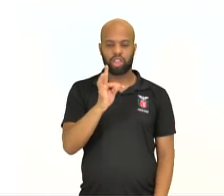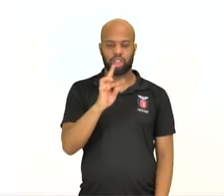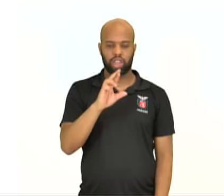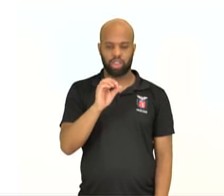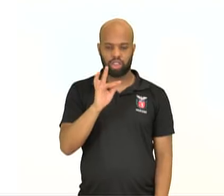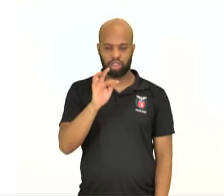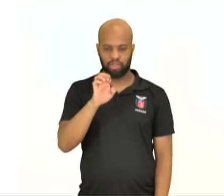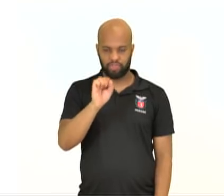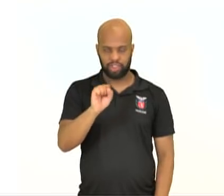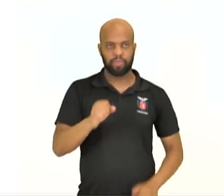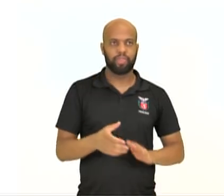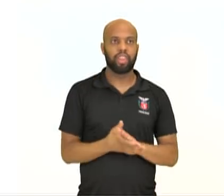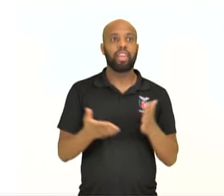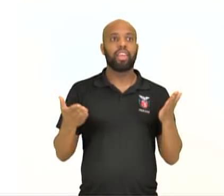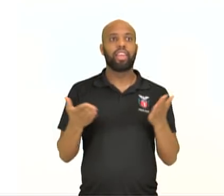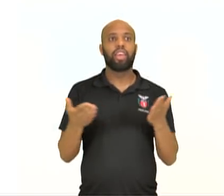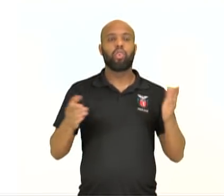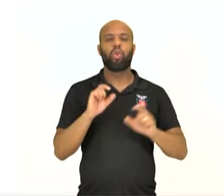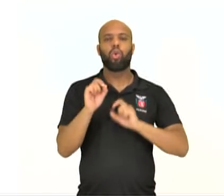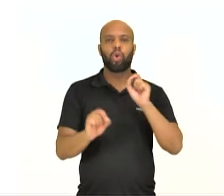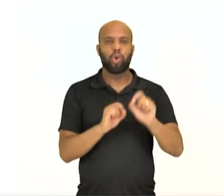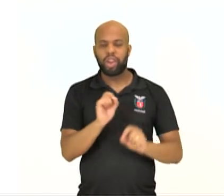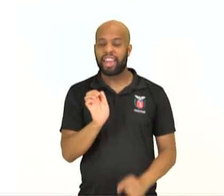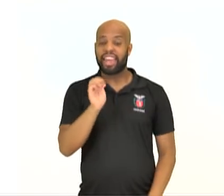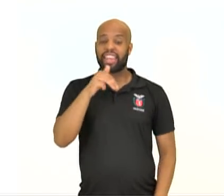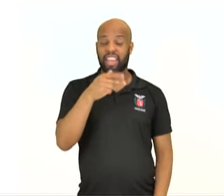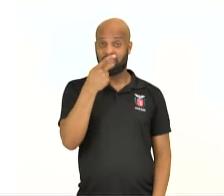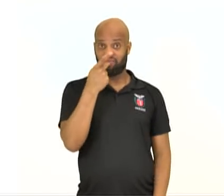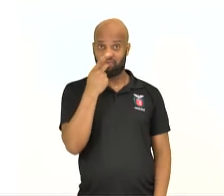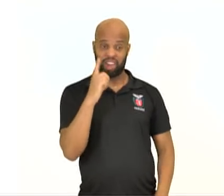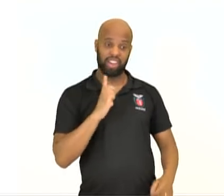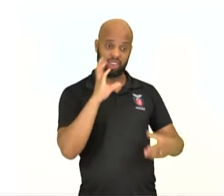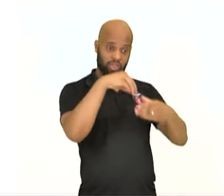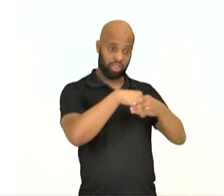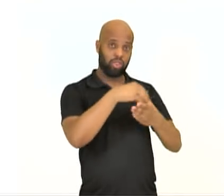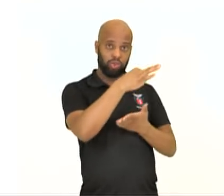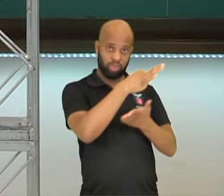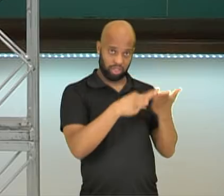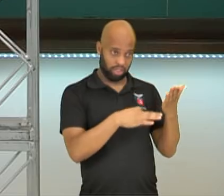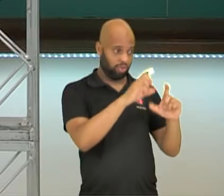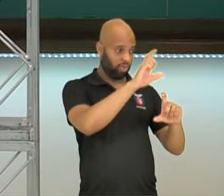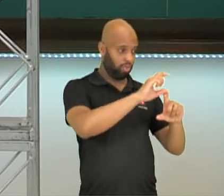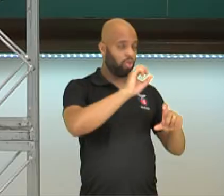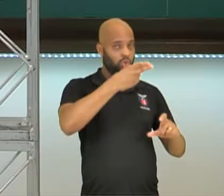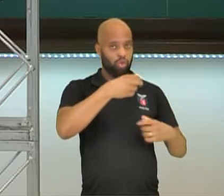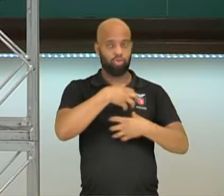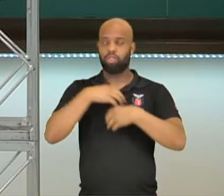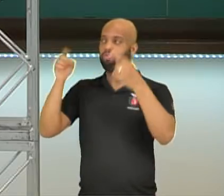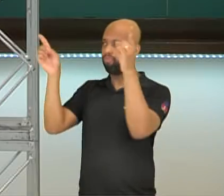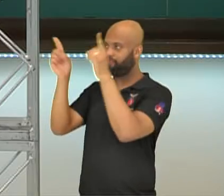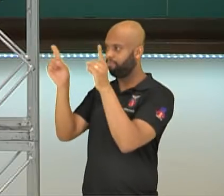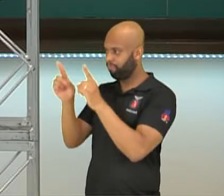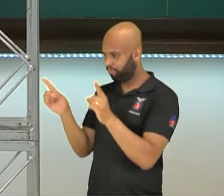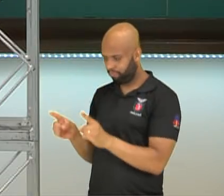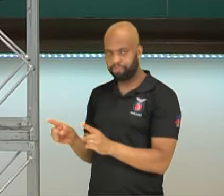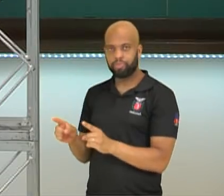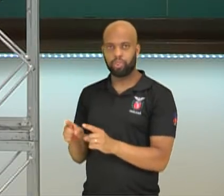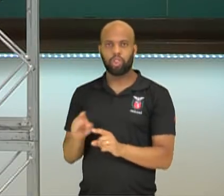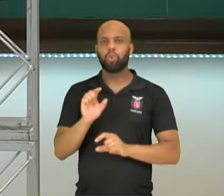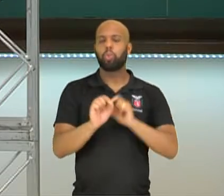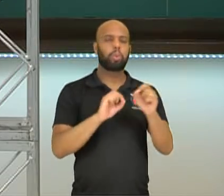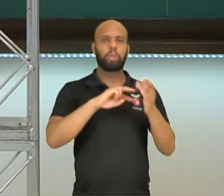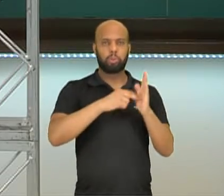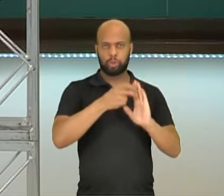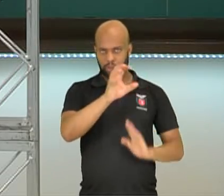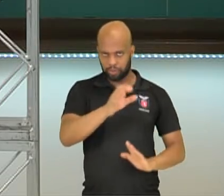Voz do texto em prosa e em verso. Como assim? assim, professora? Voz.